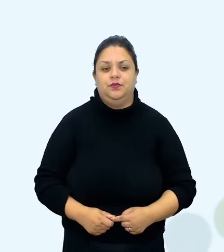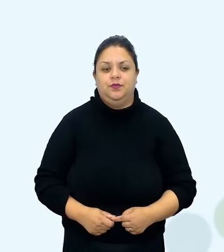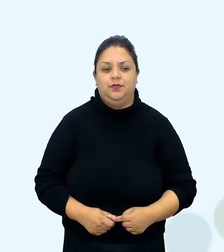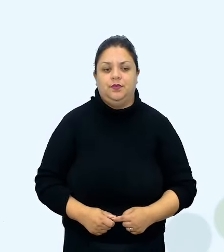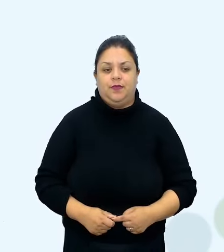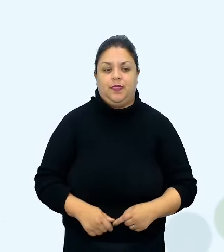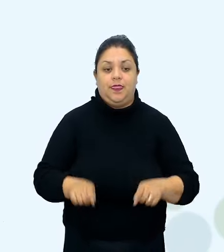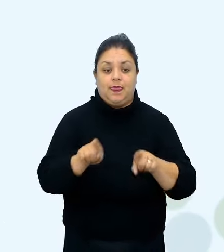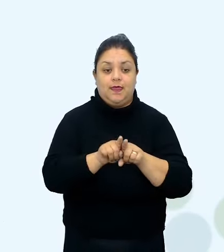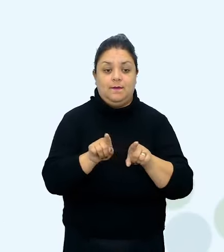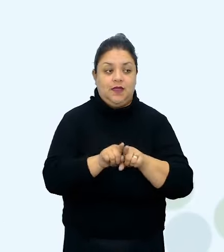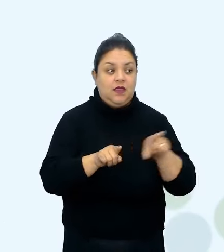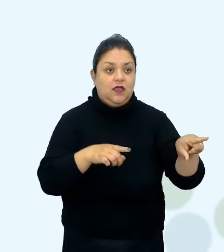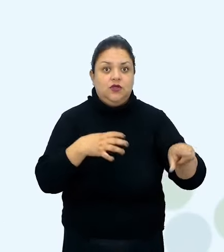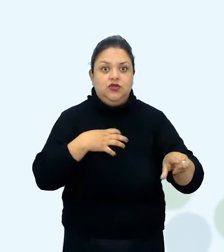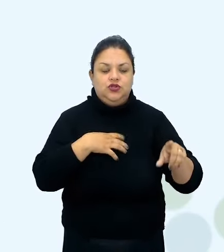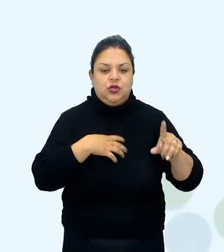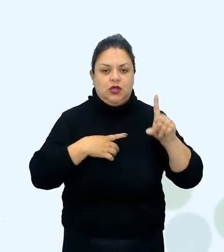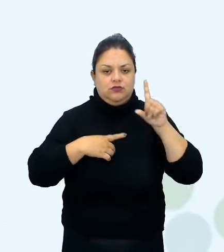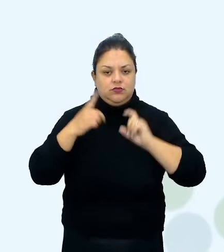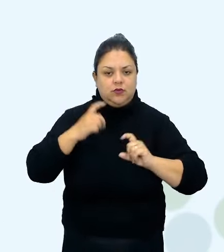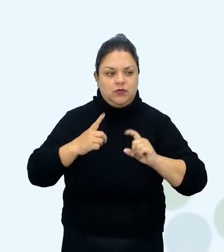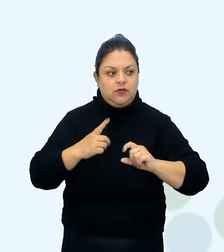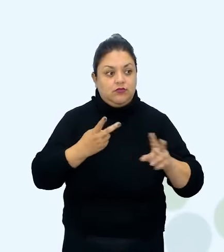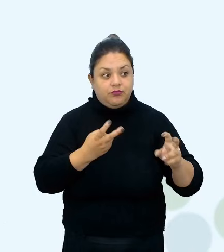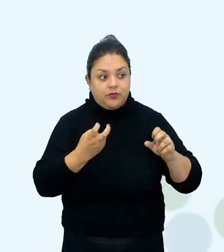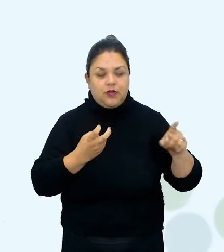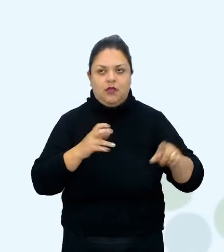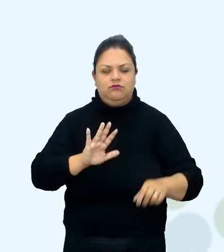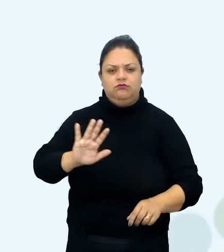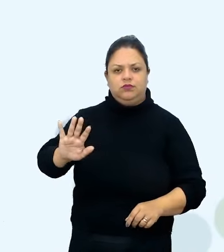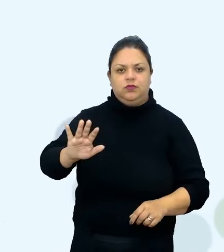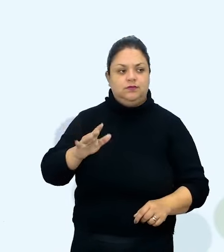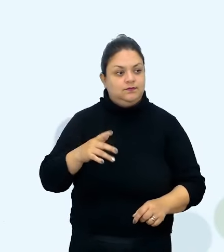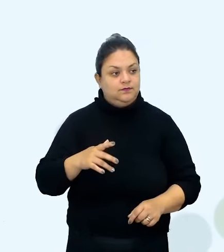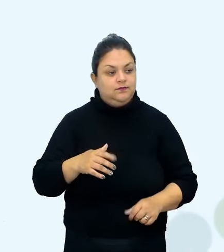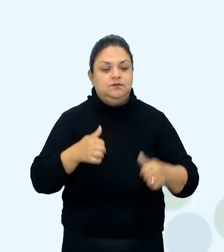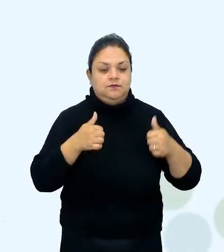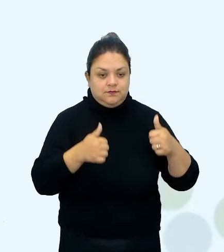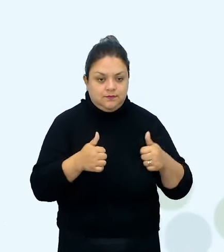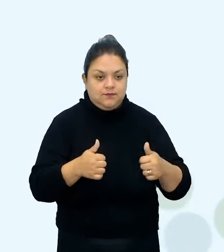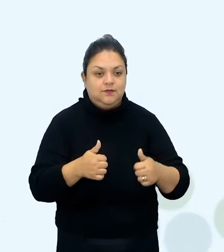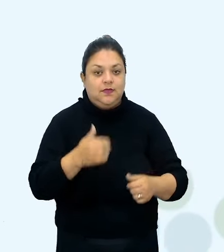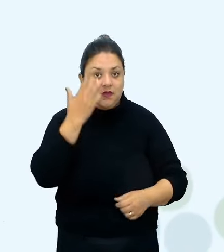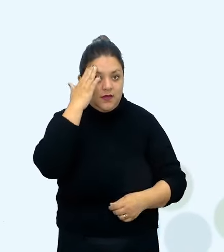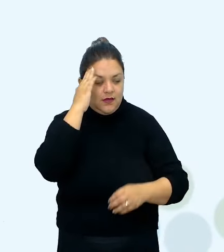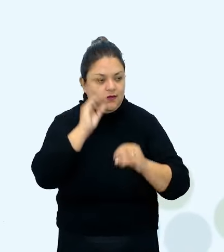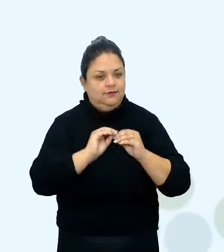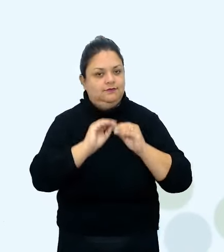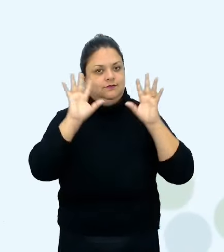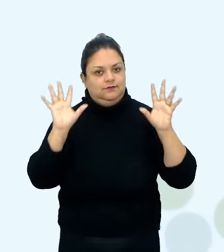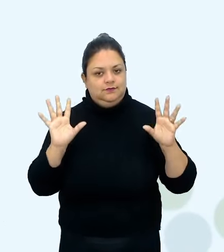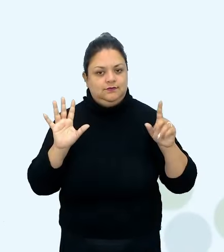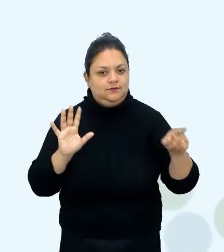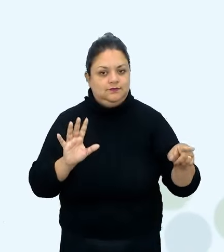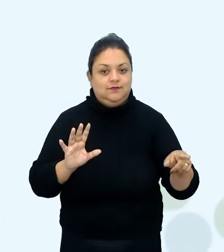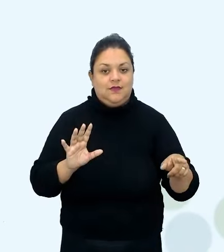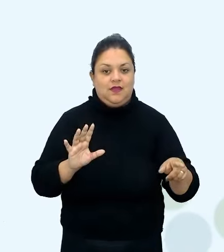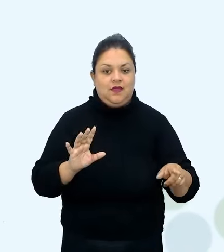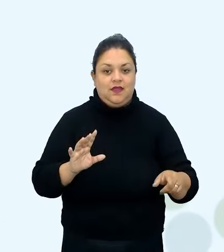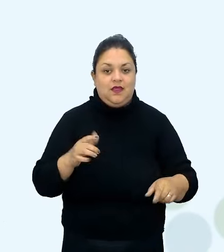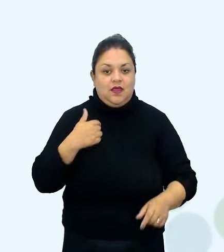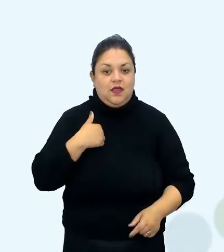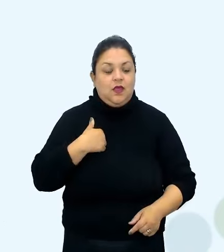as respostas e realmente reforçar isso, né? Então, a gente entender isso que a criança está fazendo. Ah, que